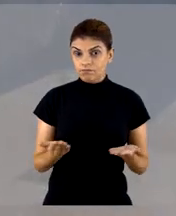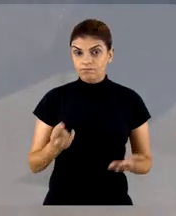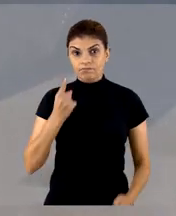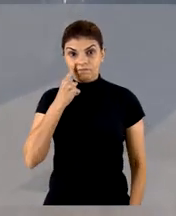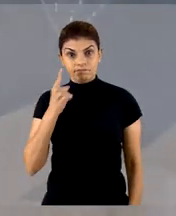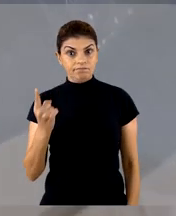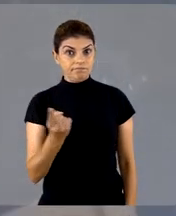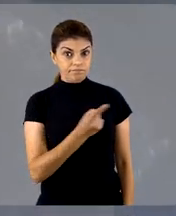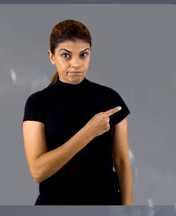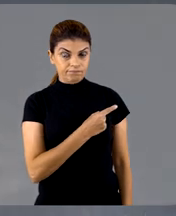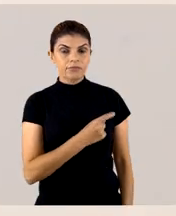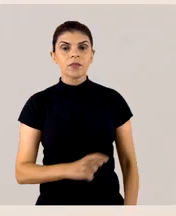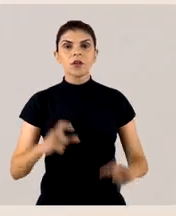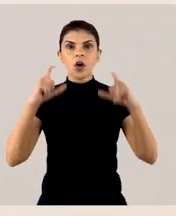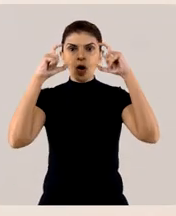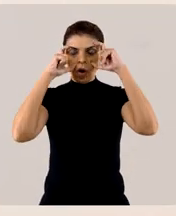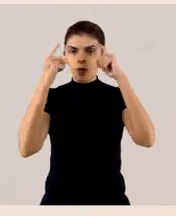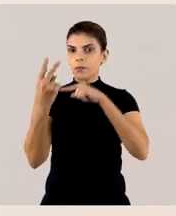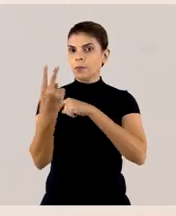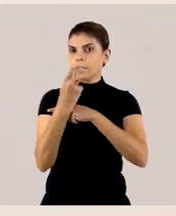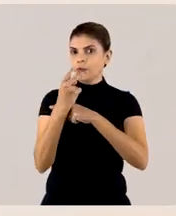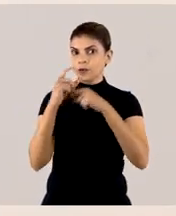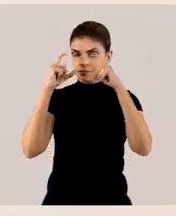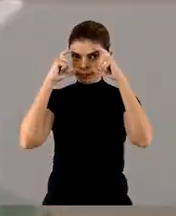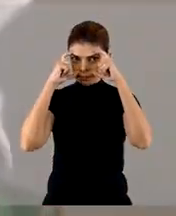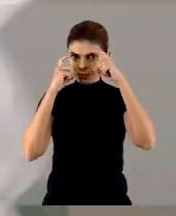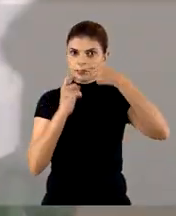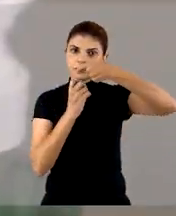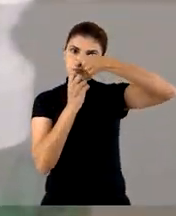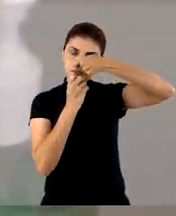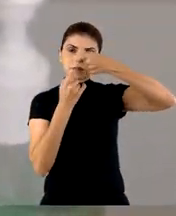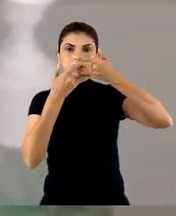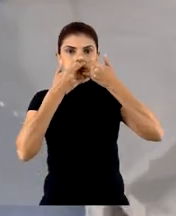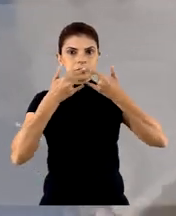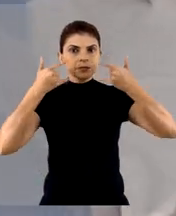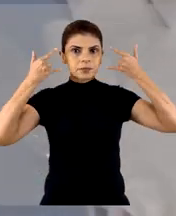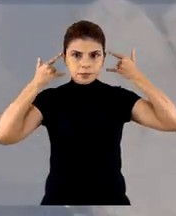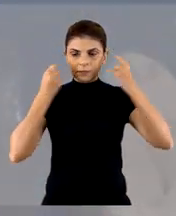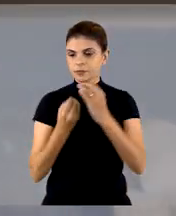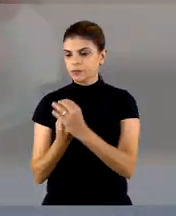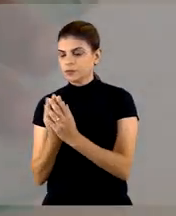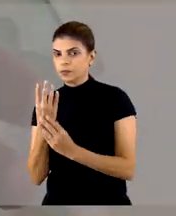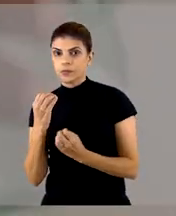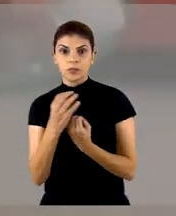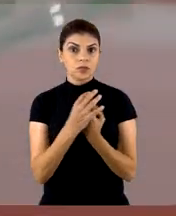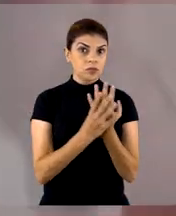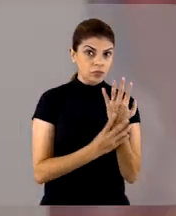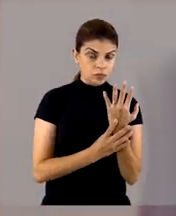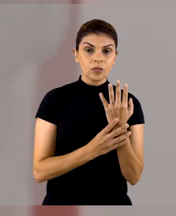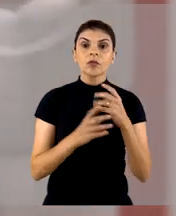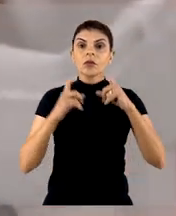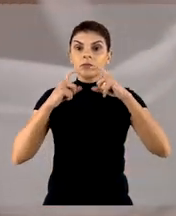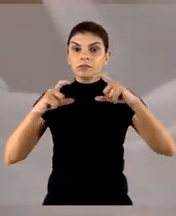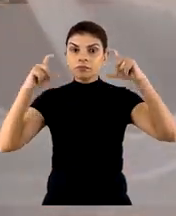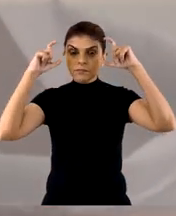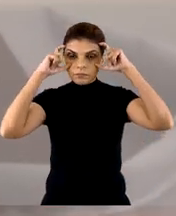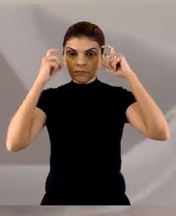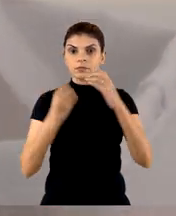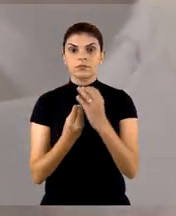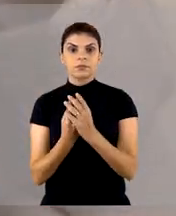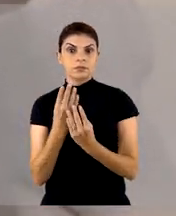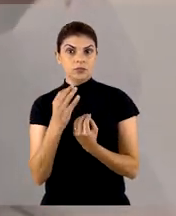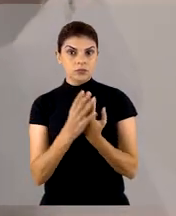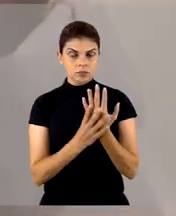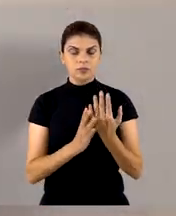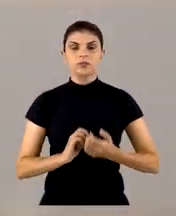Neste caso, use os óculos para a proteção dos olhos, a máscara cirúrgica e luvas. Coloque a máscara, os óculos de proteção